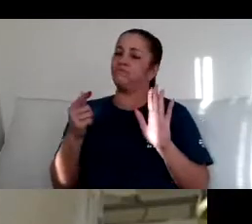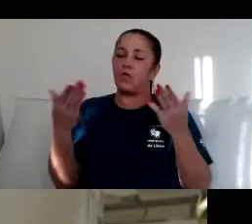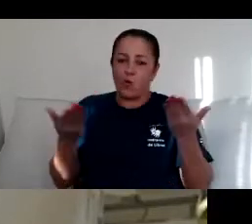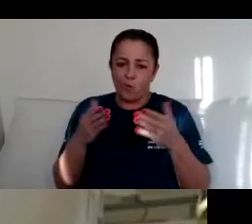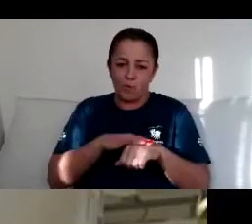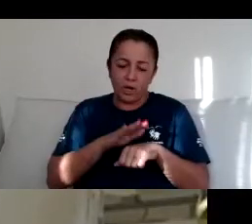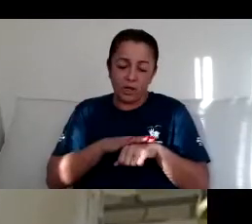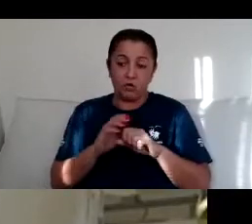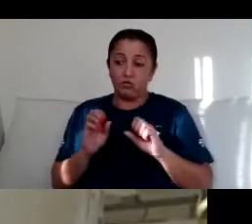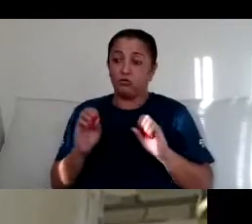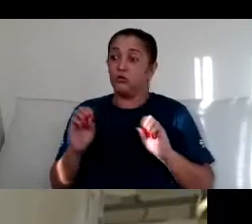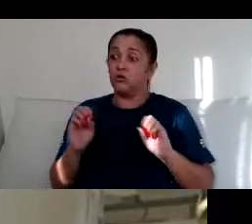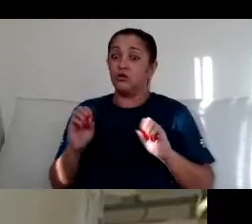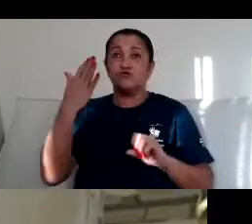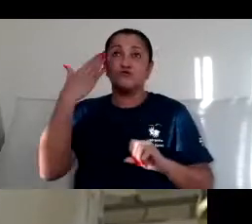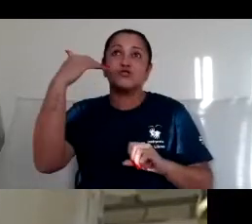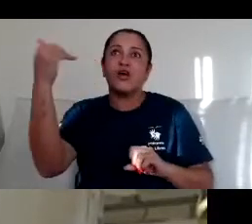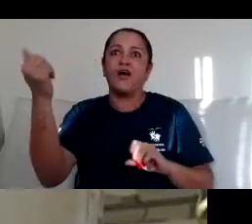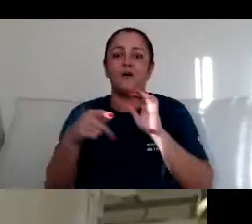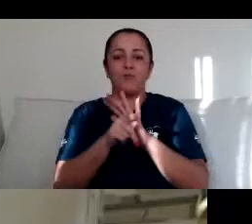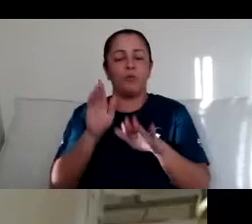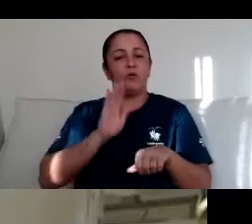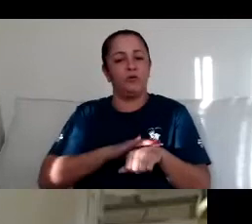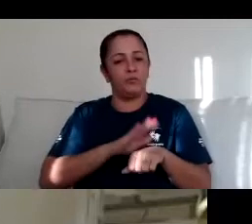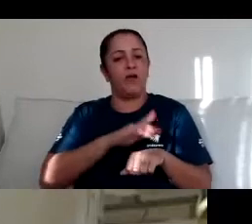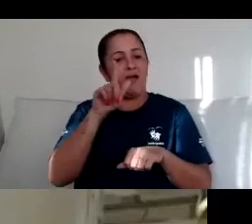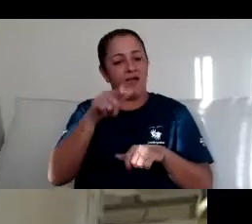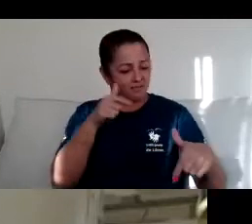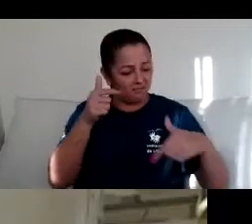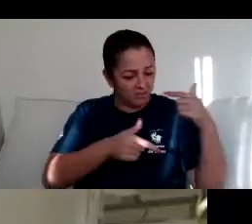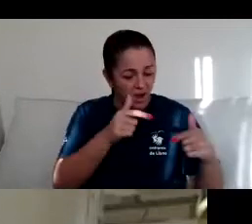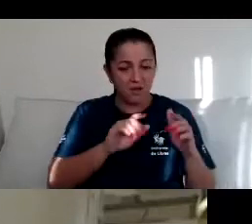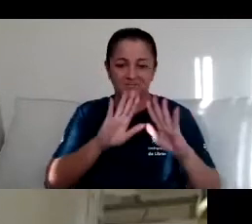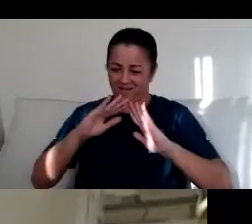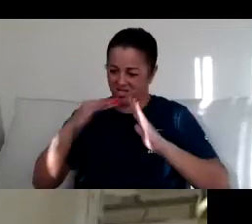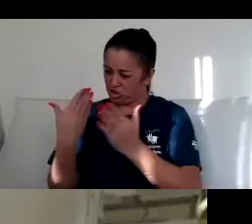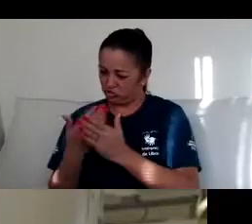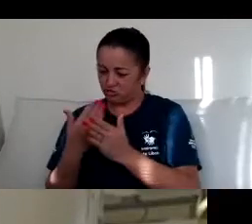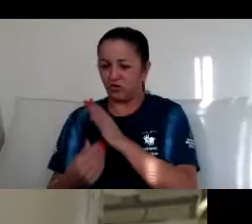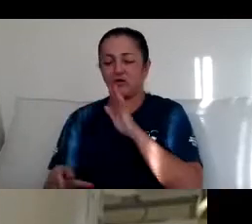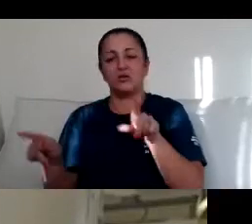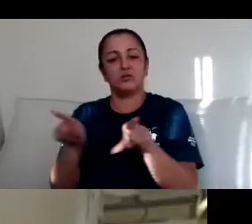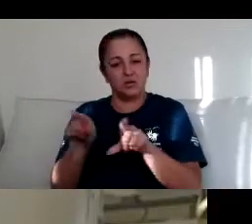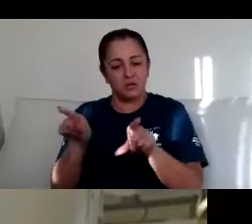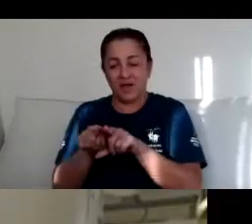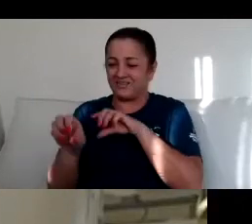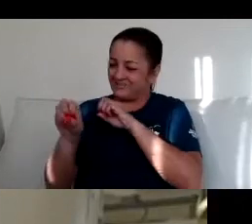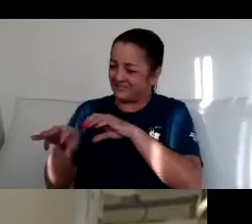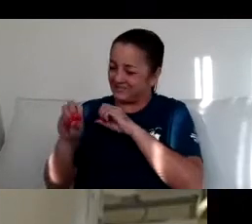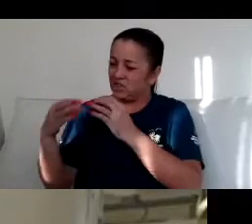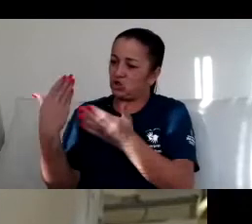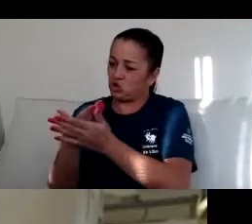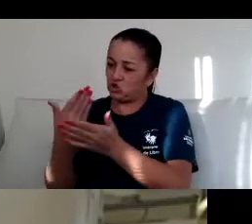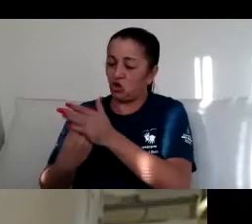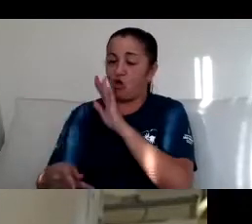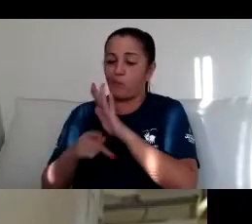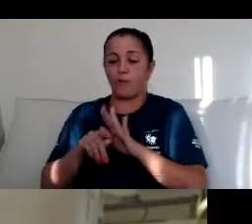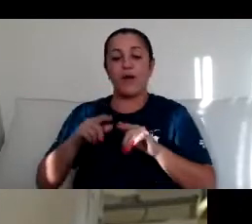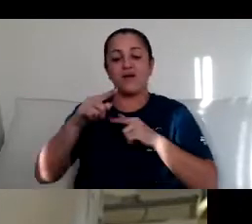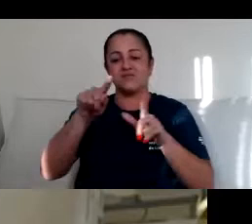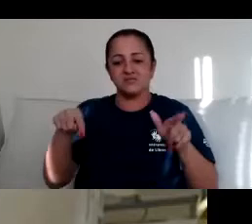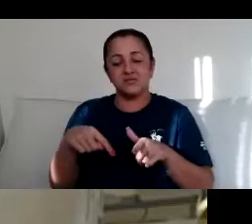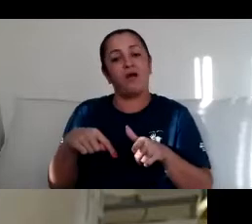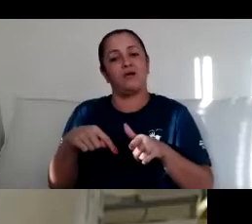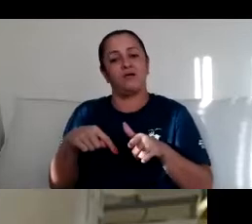também às escolas, ao trabalho incrível e incessante dos professores orientadores de sala de leitura da Drey